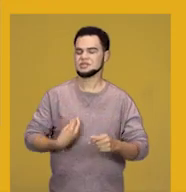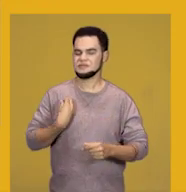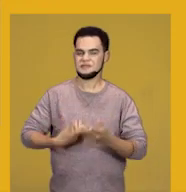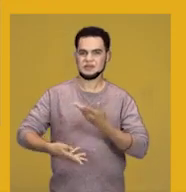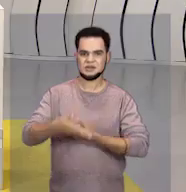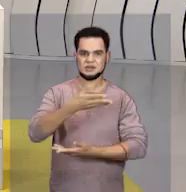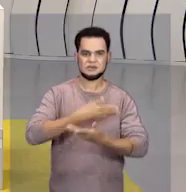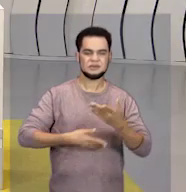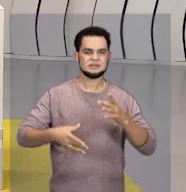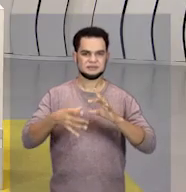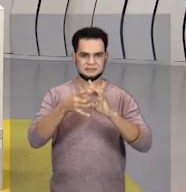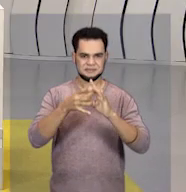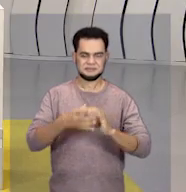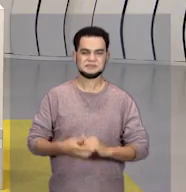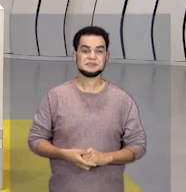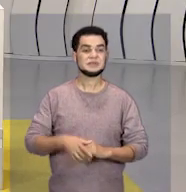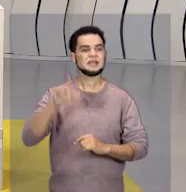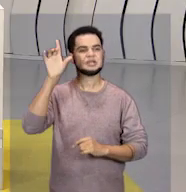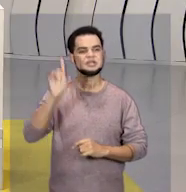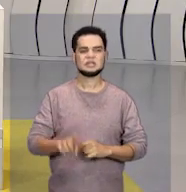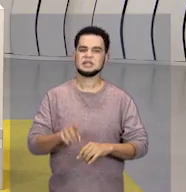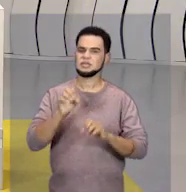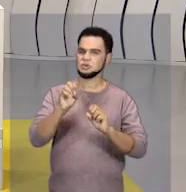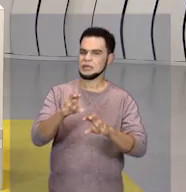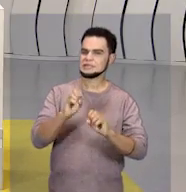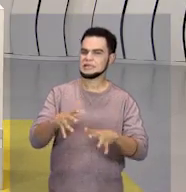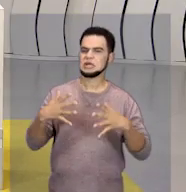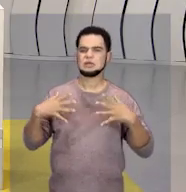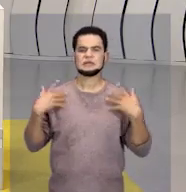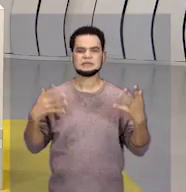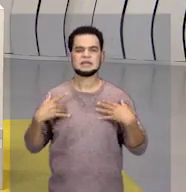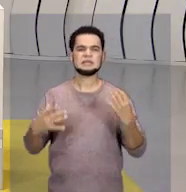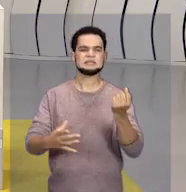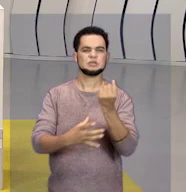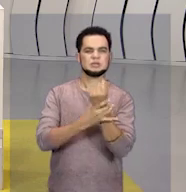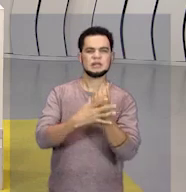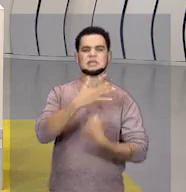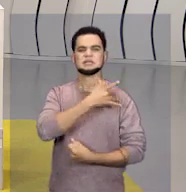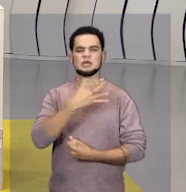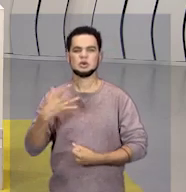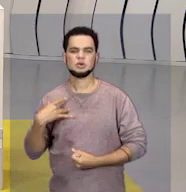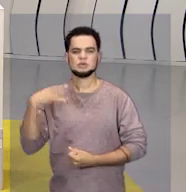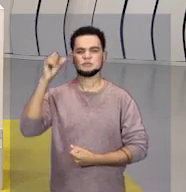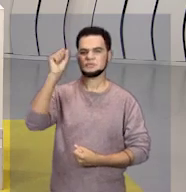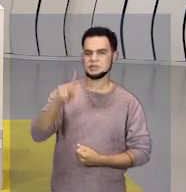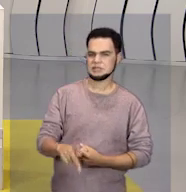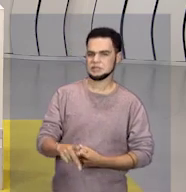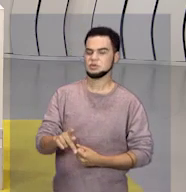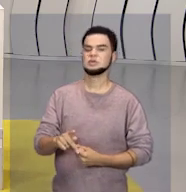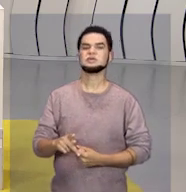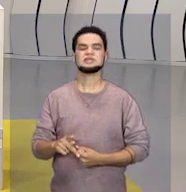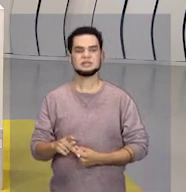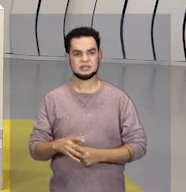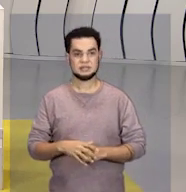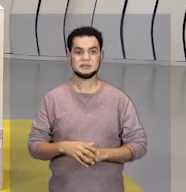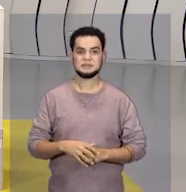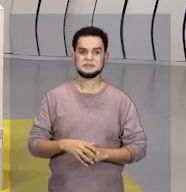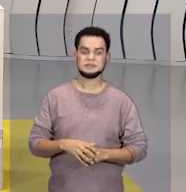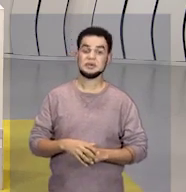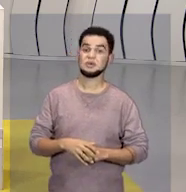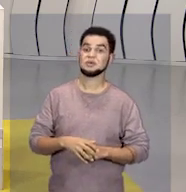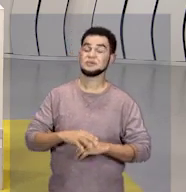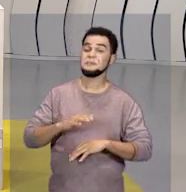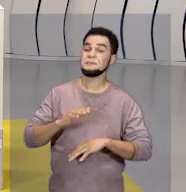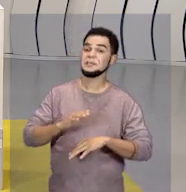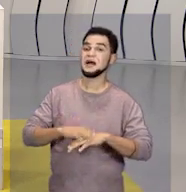ver com o direito à educação, lazer, segurança, saúde, aposentadoria. E quanto maior é o seu acesso